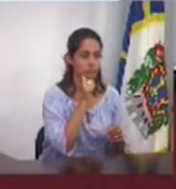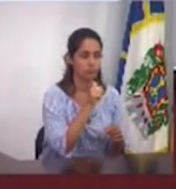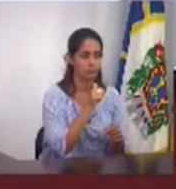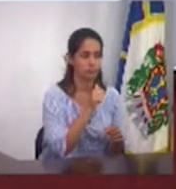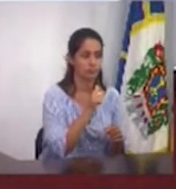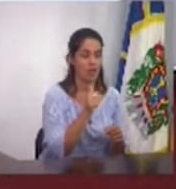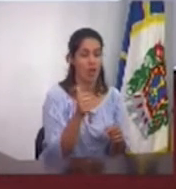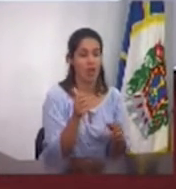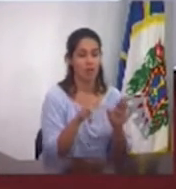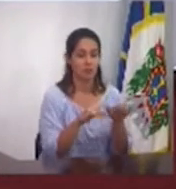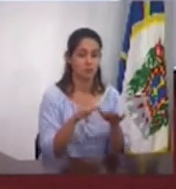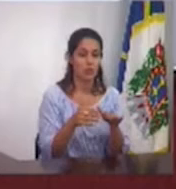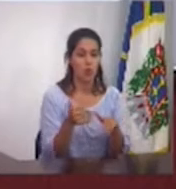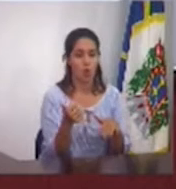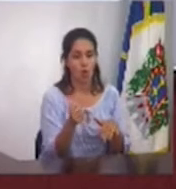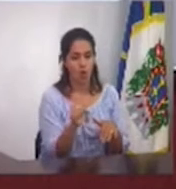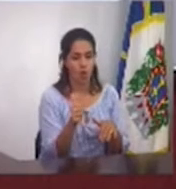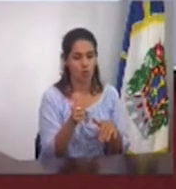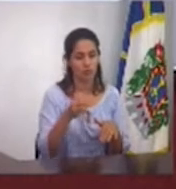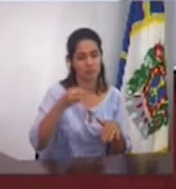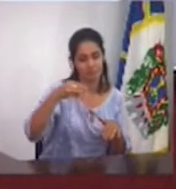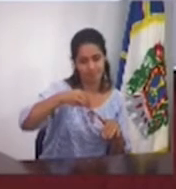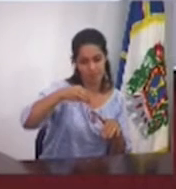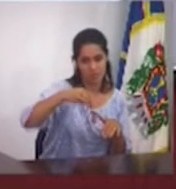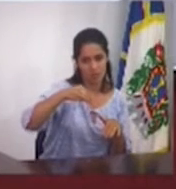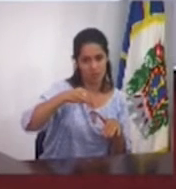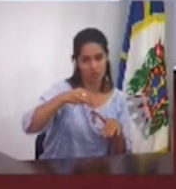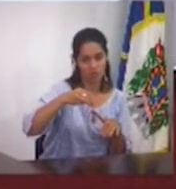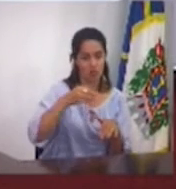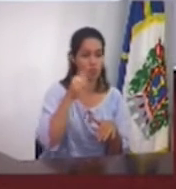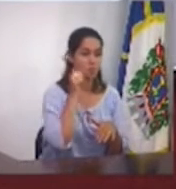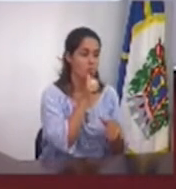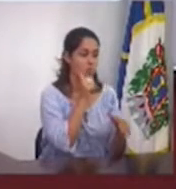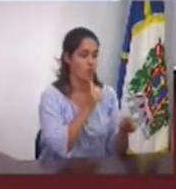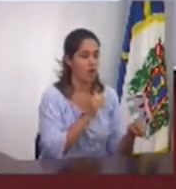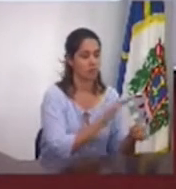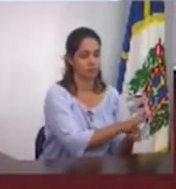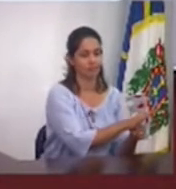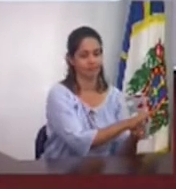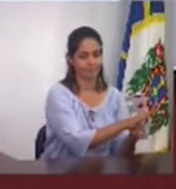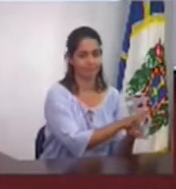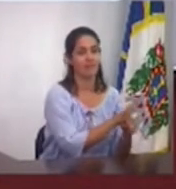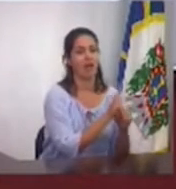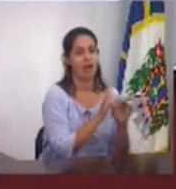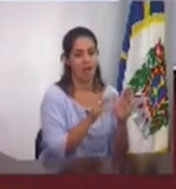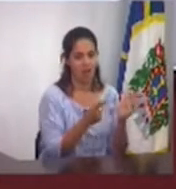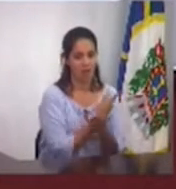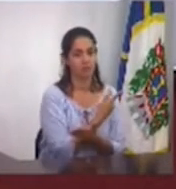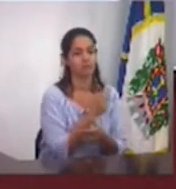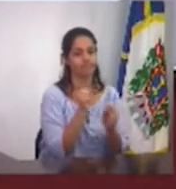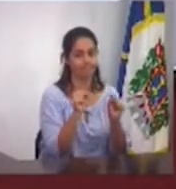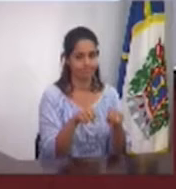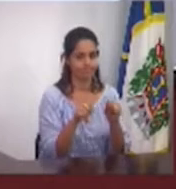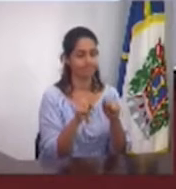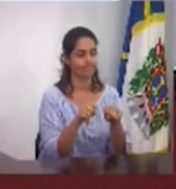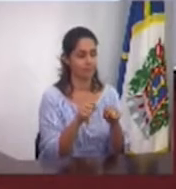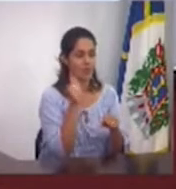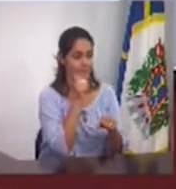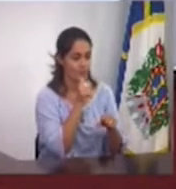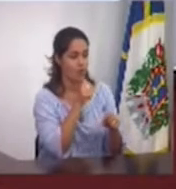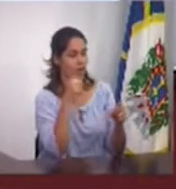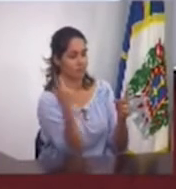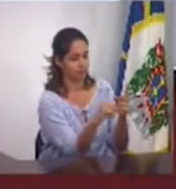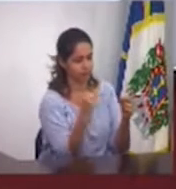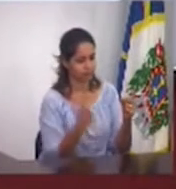11 minutos uma mulher foi estuprada e a cada cinco minutos uma mulher é agredida